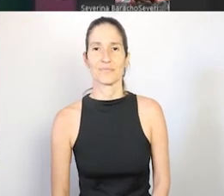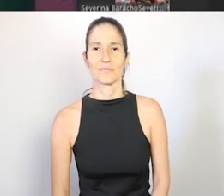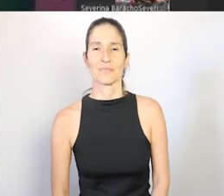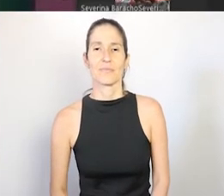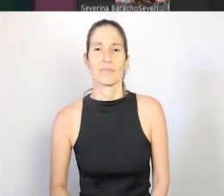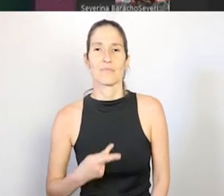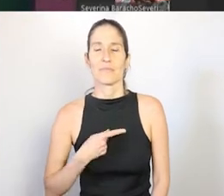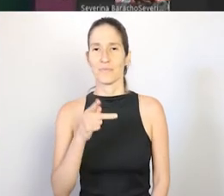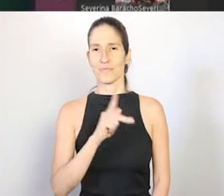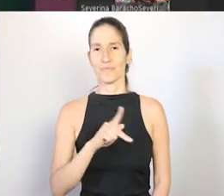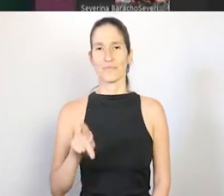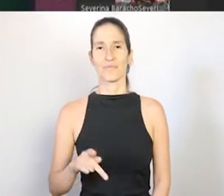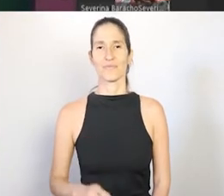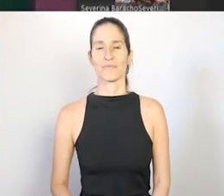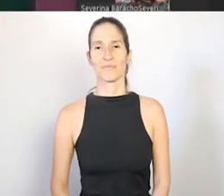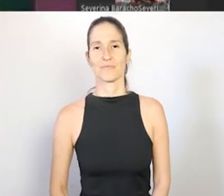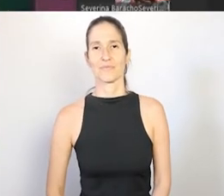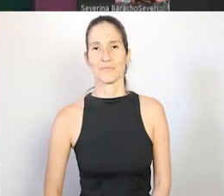Meu grande mestre.